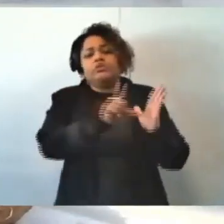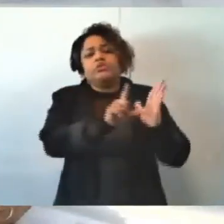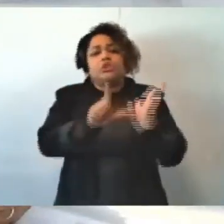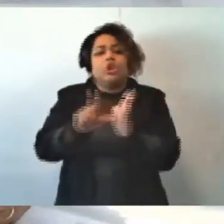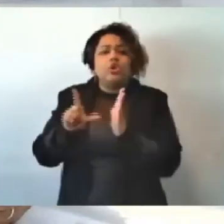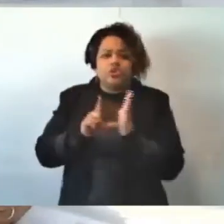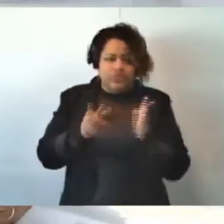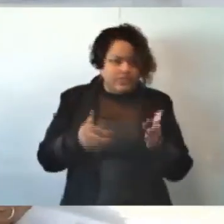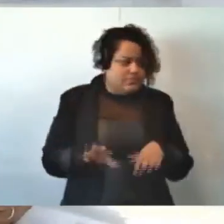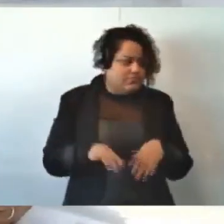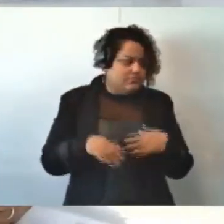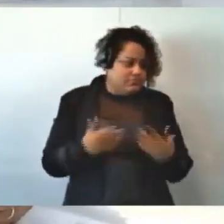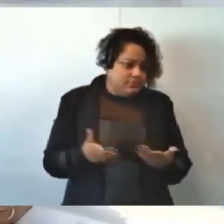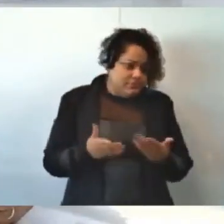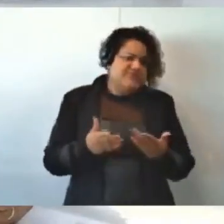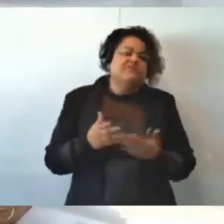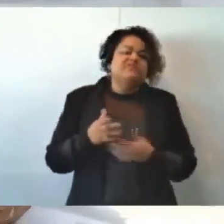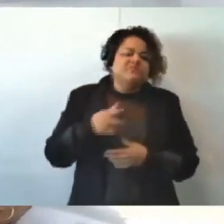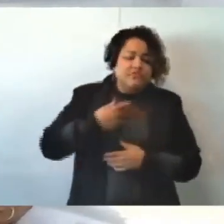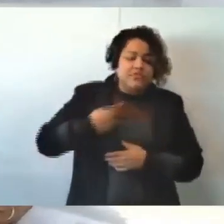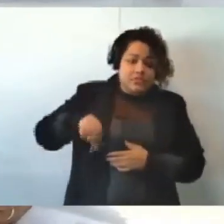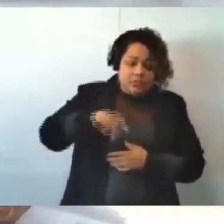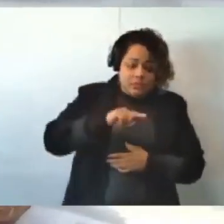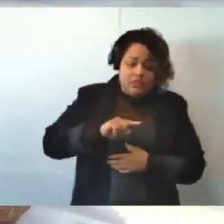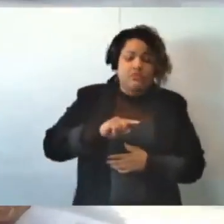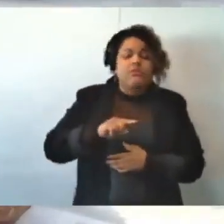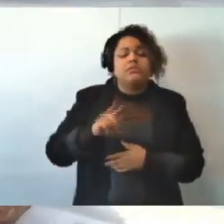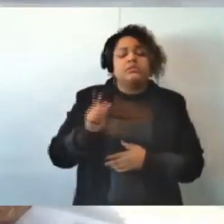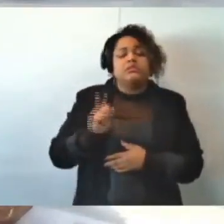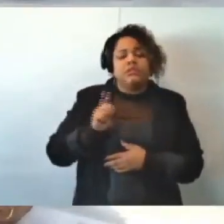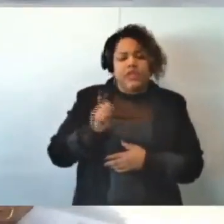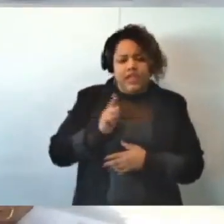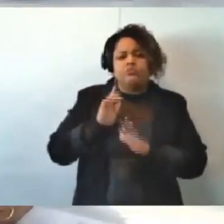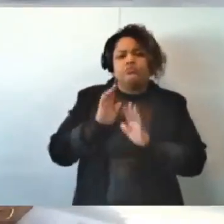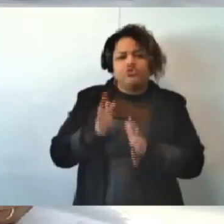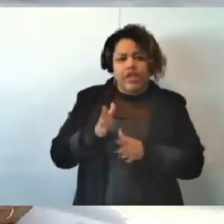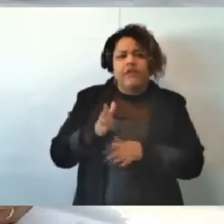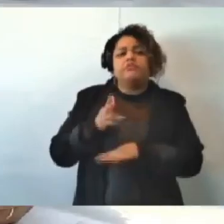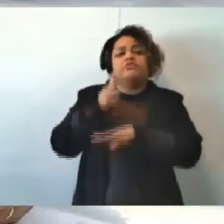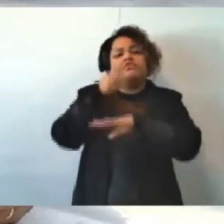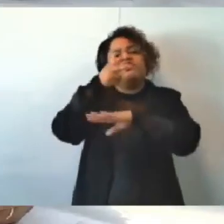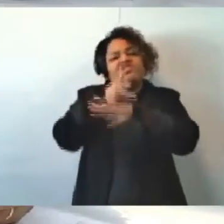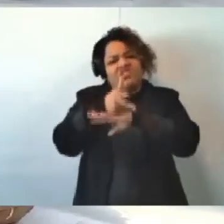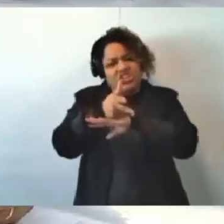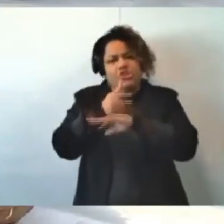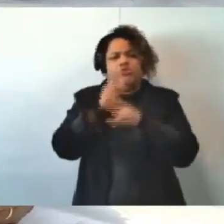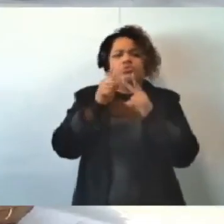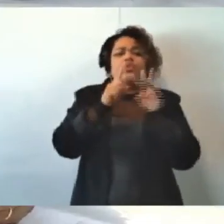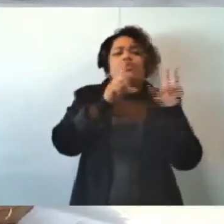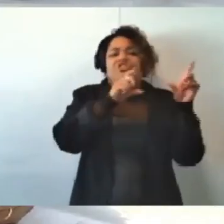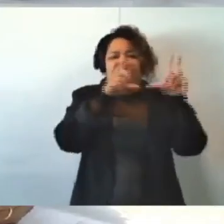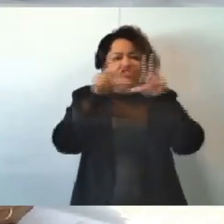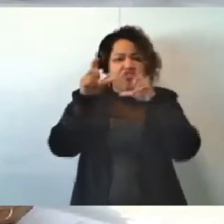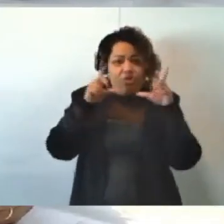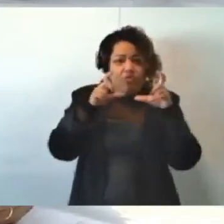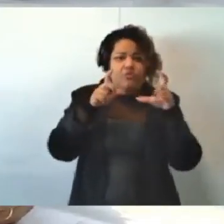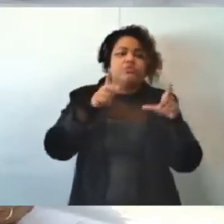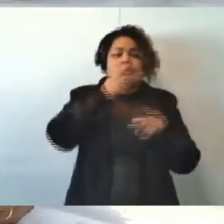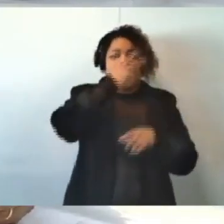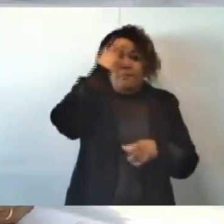Nossos moradores têm documentado com vídeos, fotos e depoimentos, isso que a Leila falou agora,